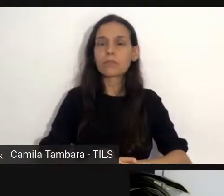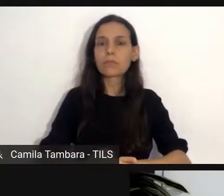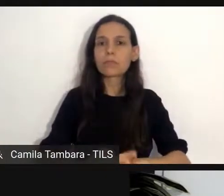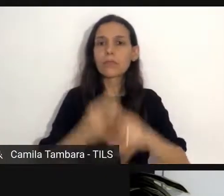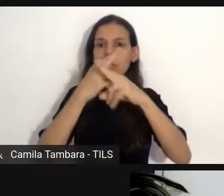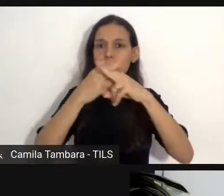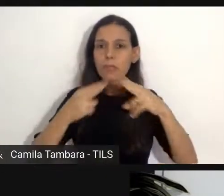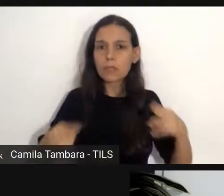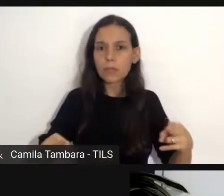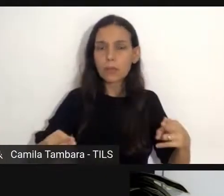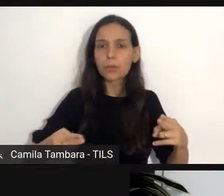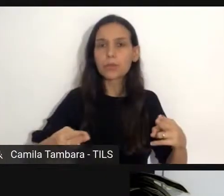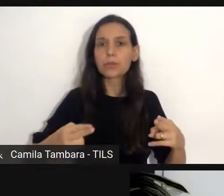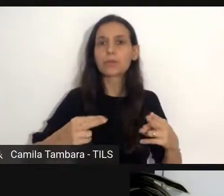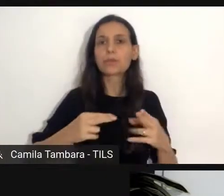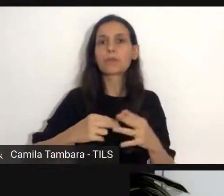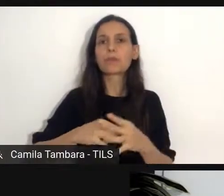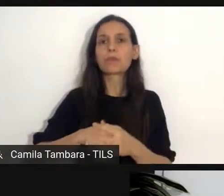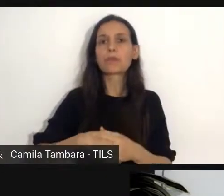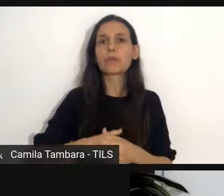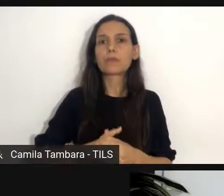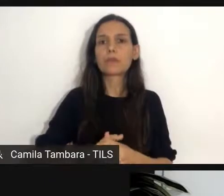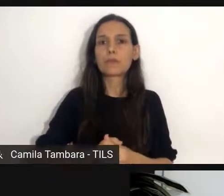estão nos ouvindo,